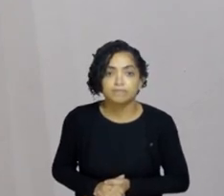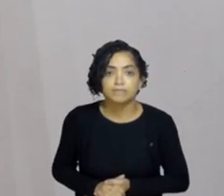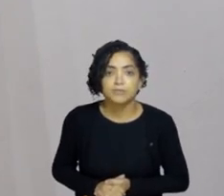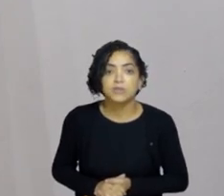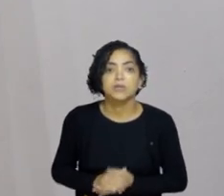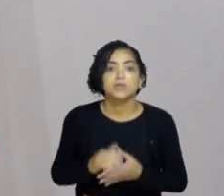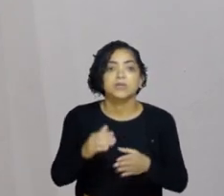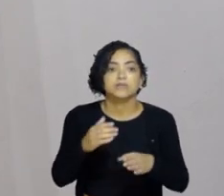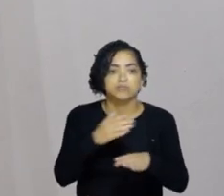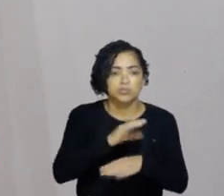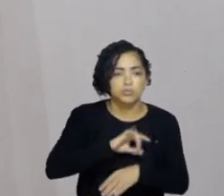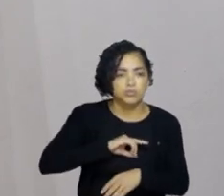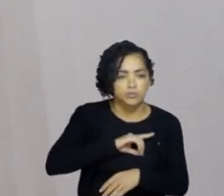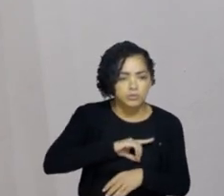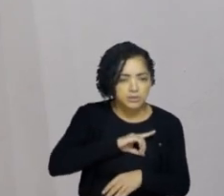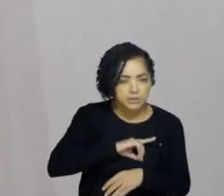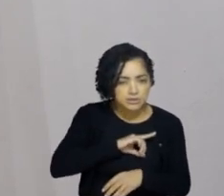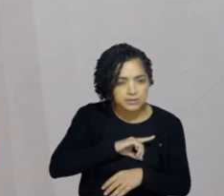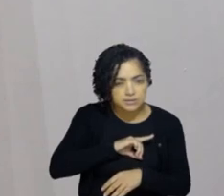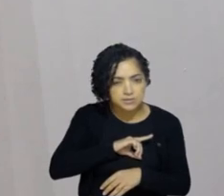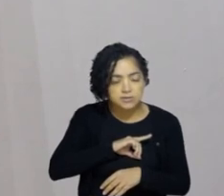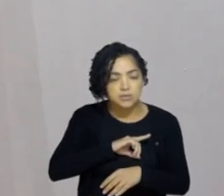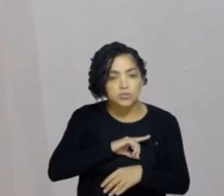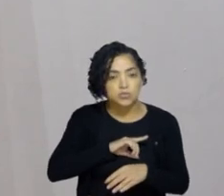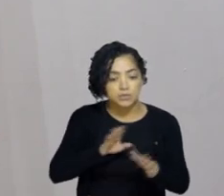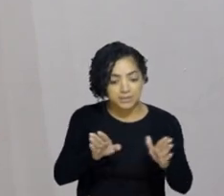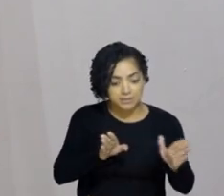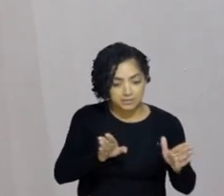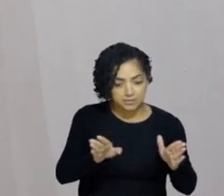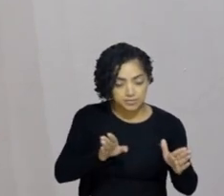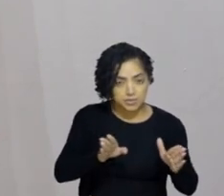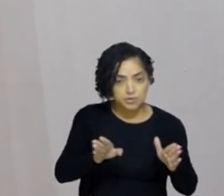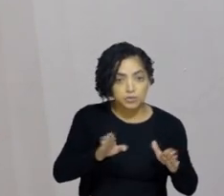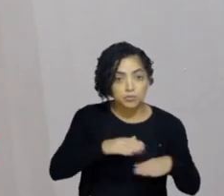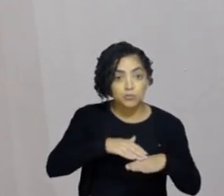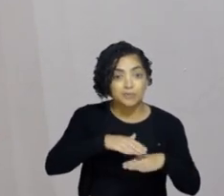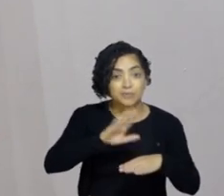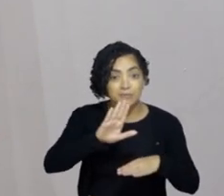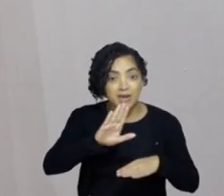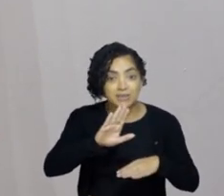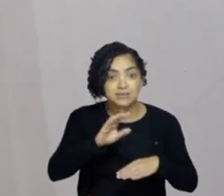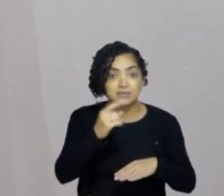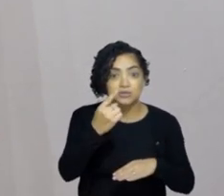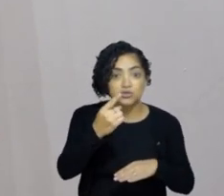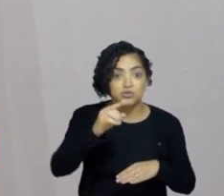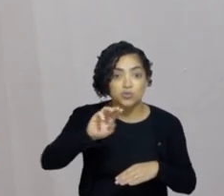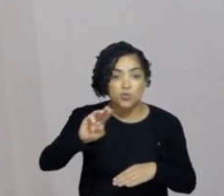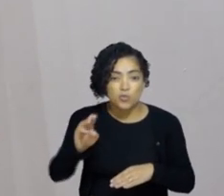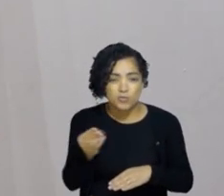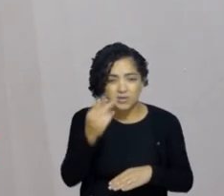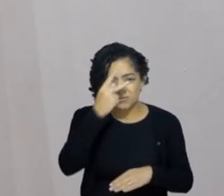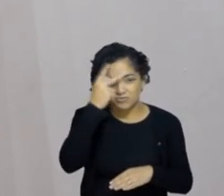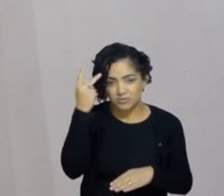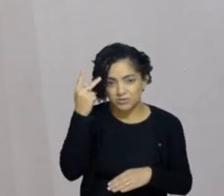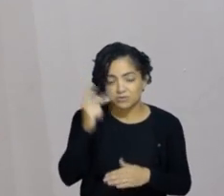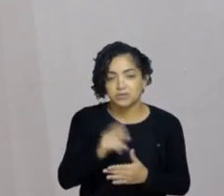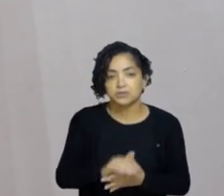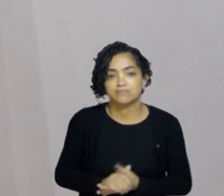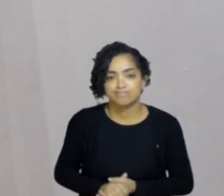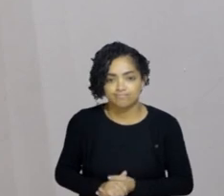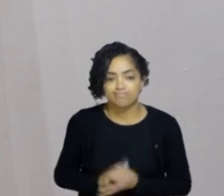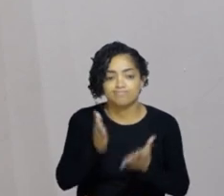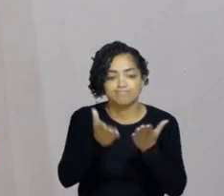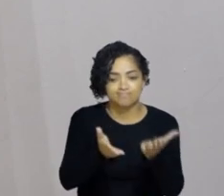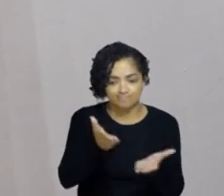delegacia de polícia em Santa Catarina no ano de 2023, mais de 1 milhão de pessoas,